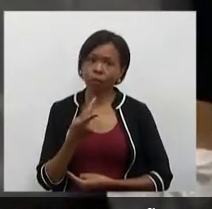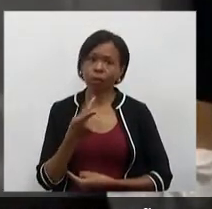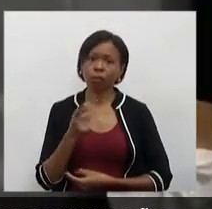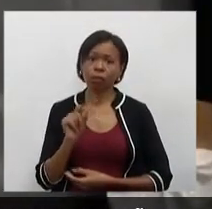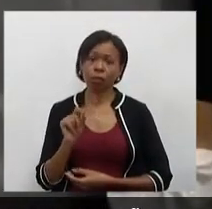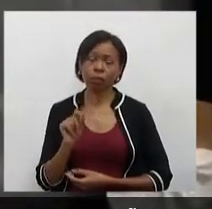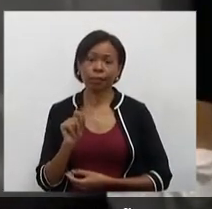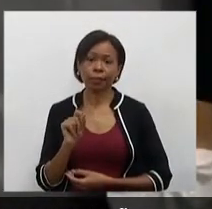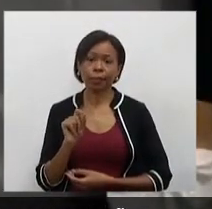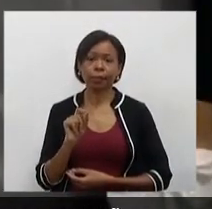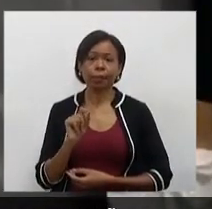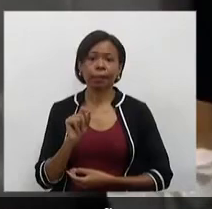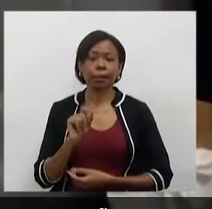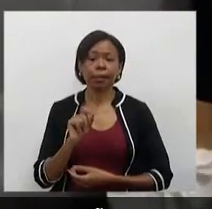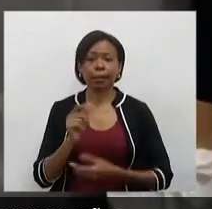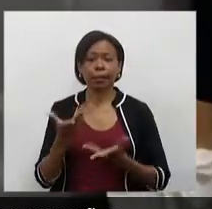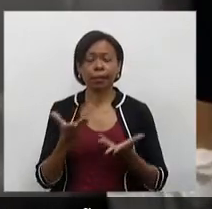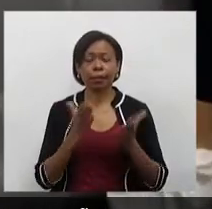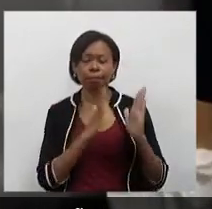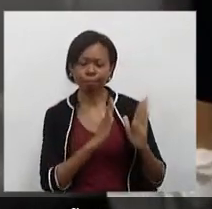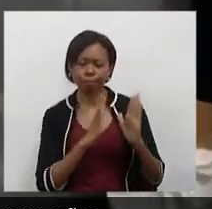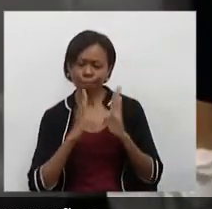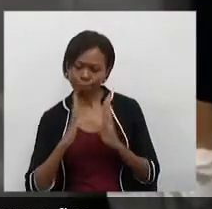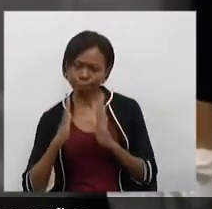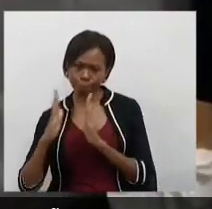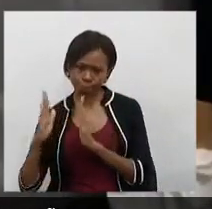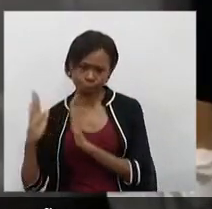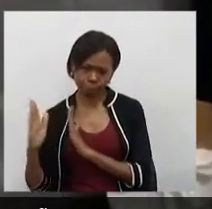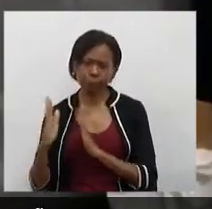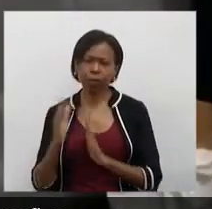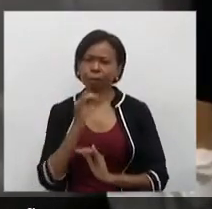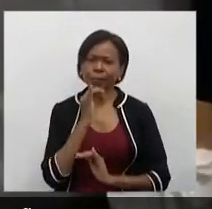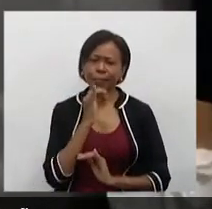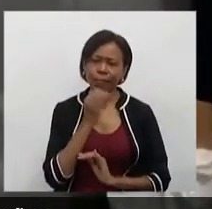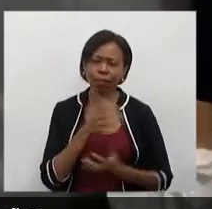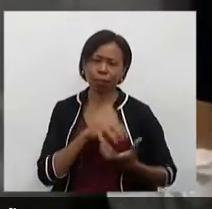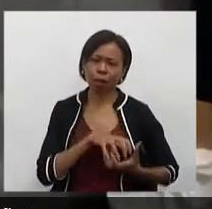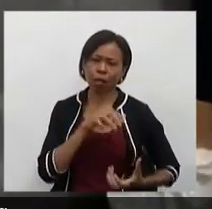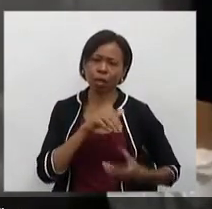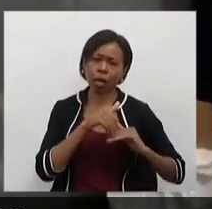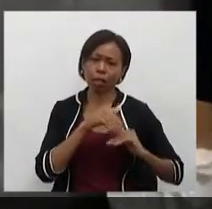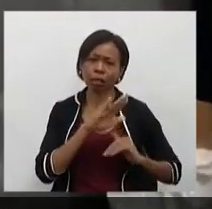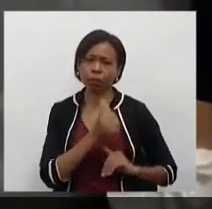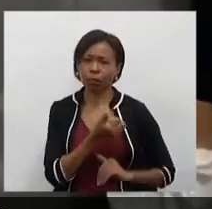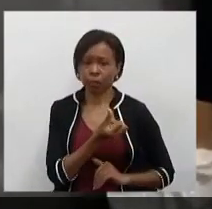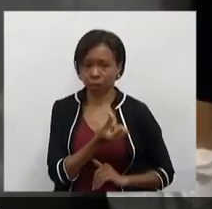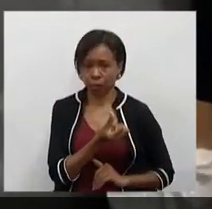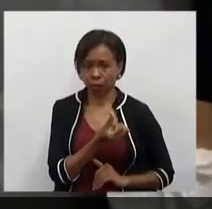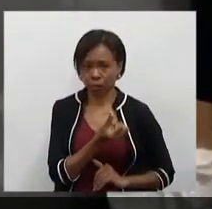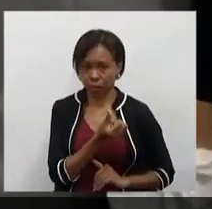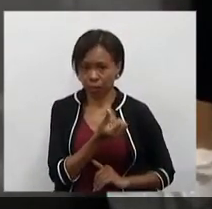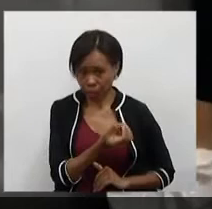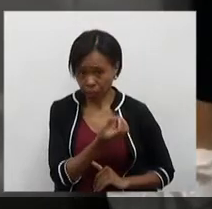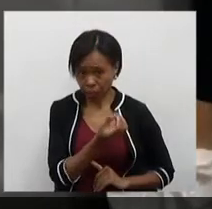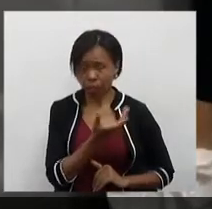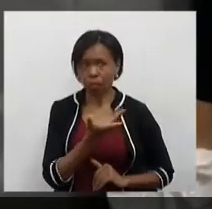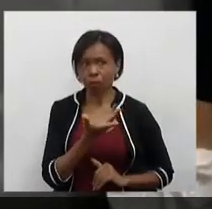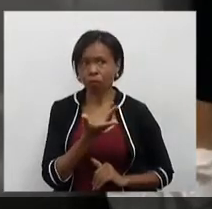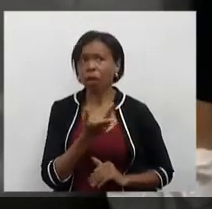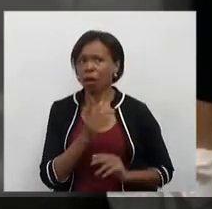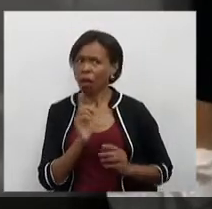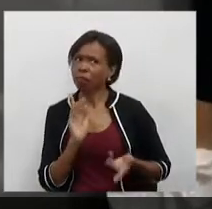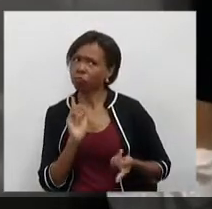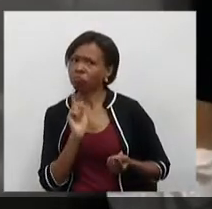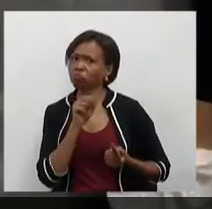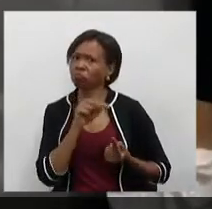uma estratificação, um escalonamento. Por exemplo, a população idosa acima de 60 anos é alvo da vacinação, mas ela teve